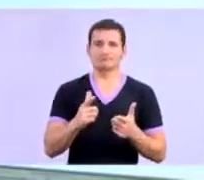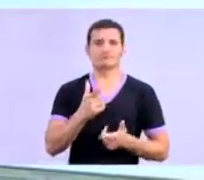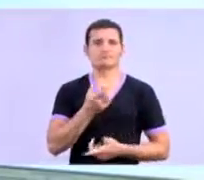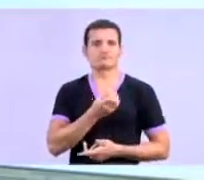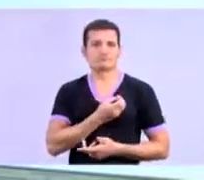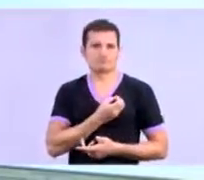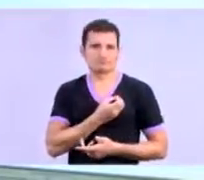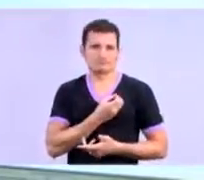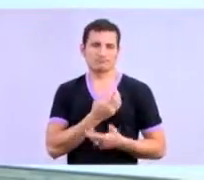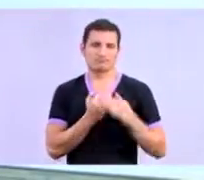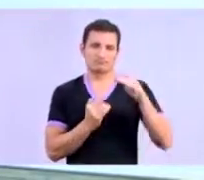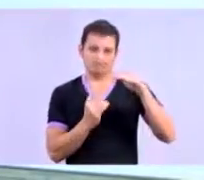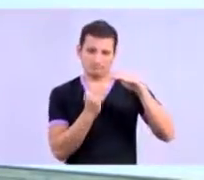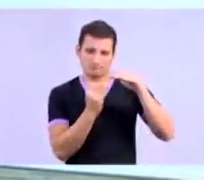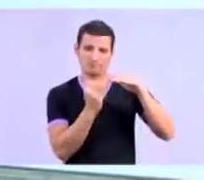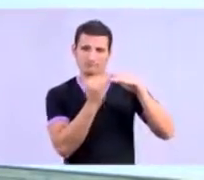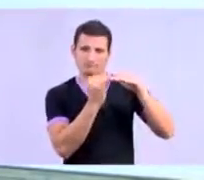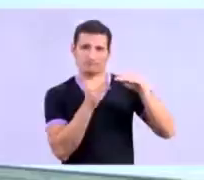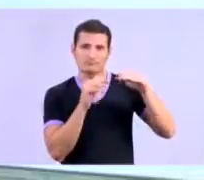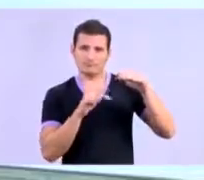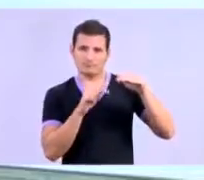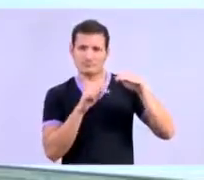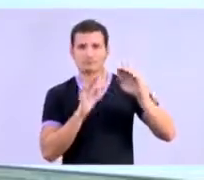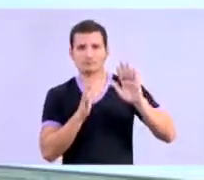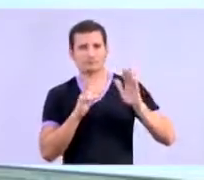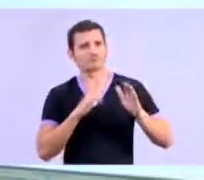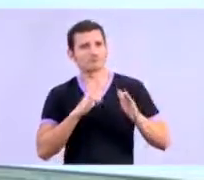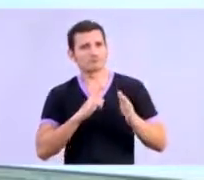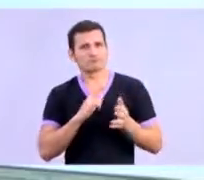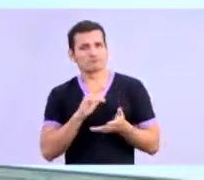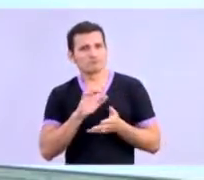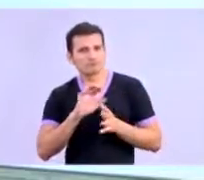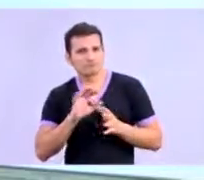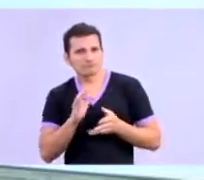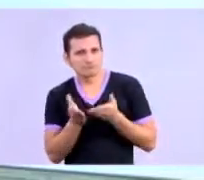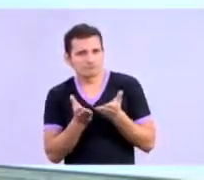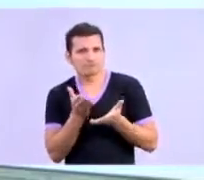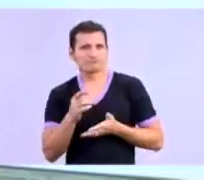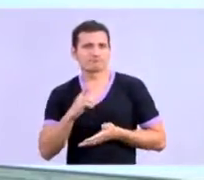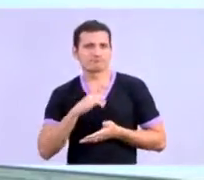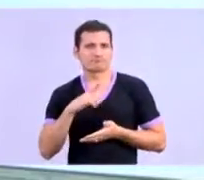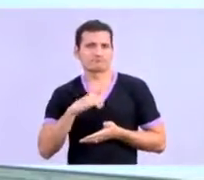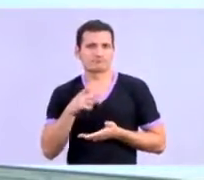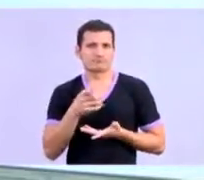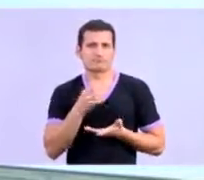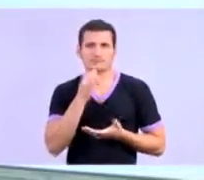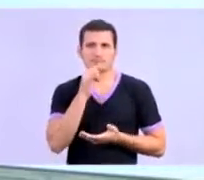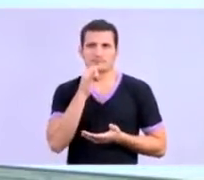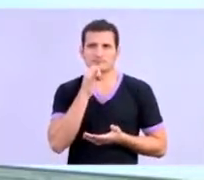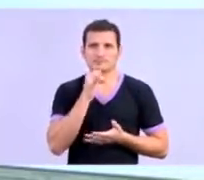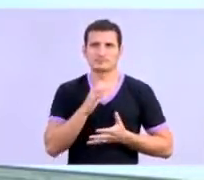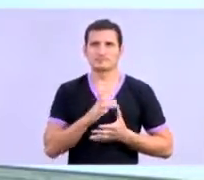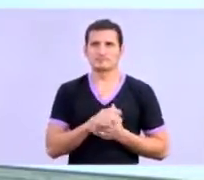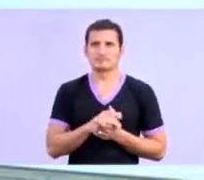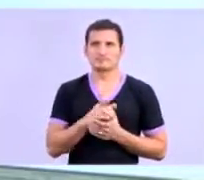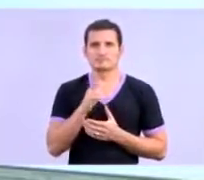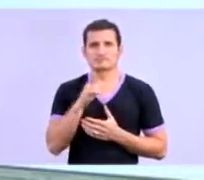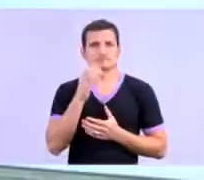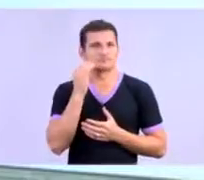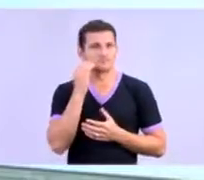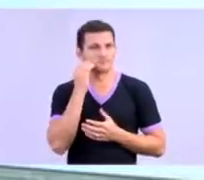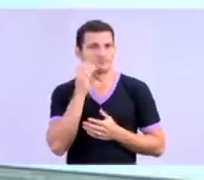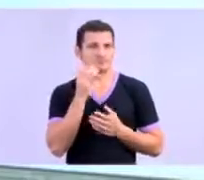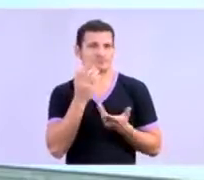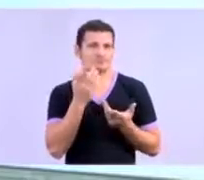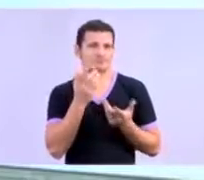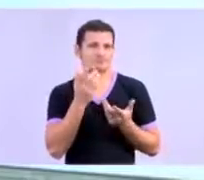camadas superiores, eles também já tratam isso por determinada exigência. Por exemplo, se você vai ver uma página da internet,